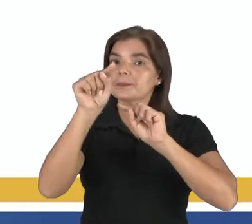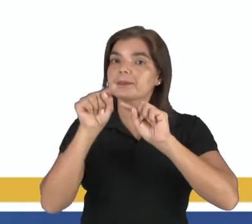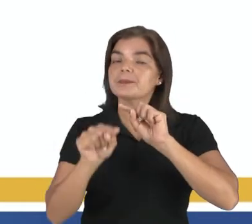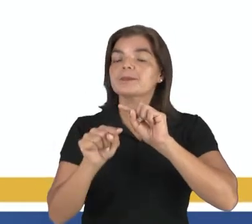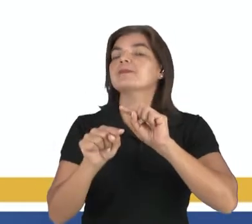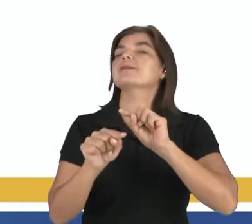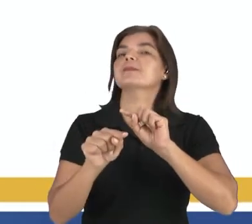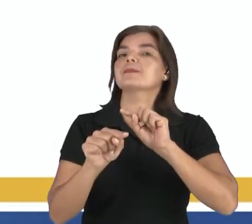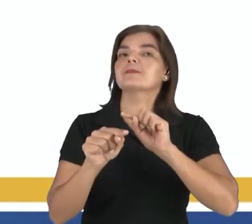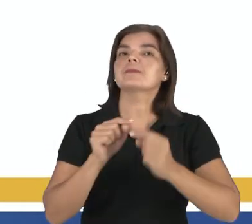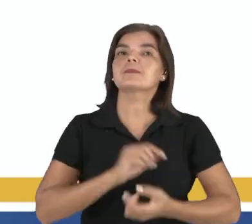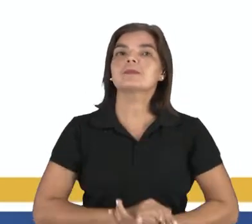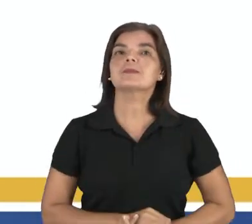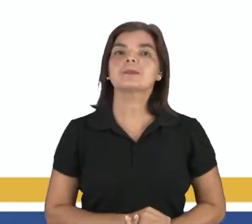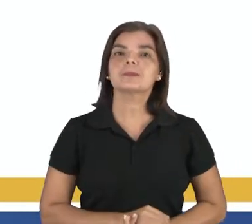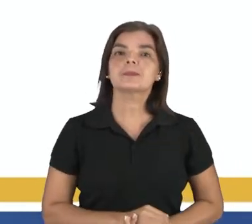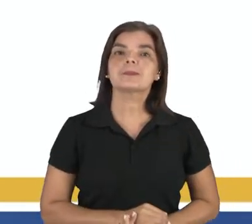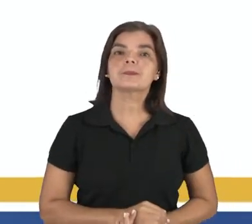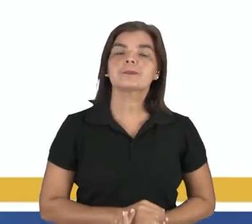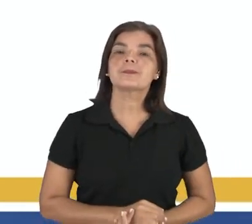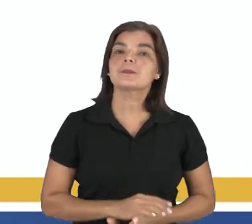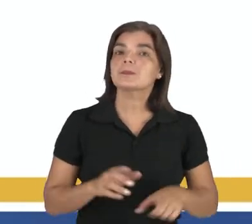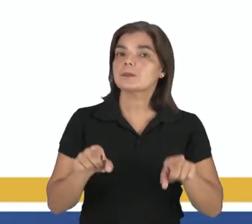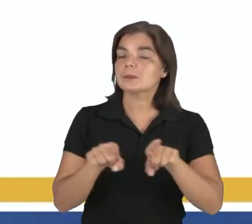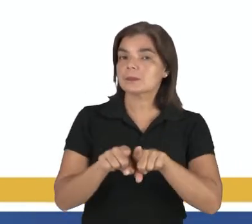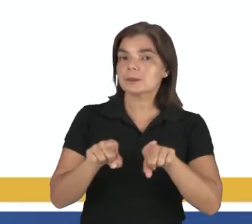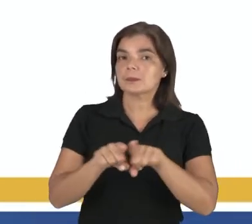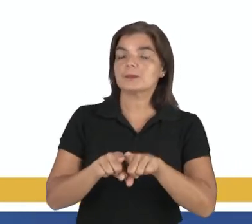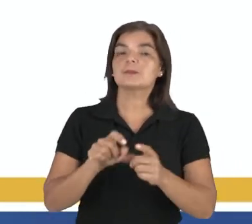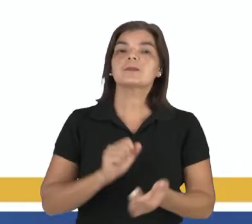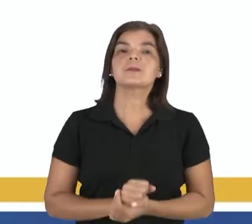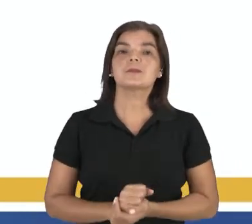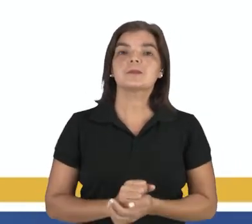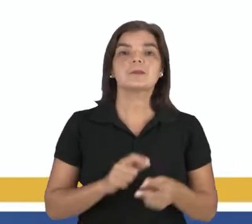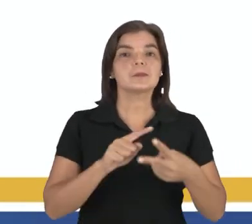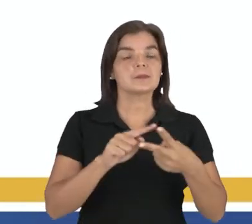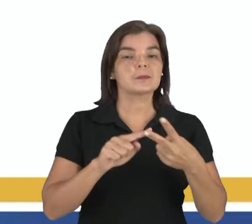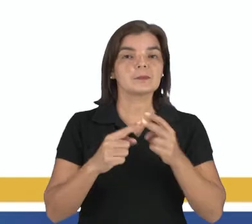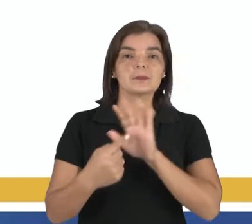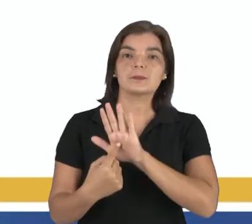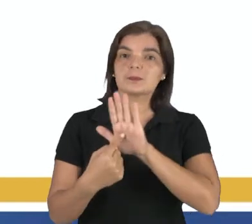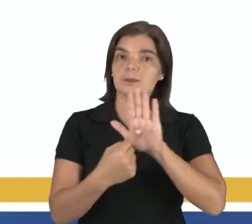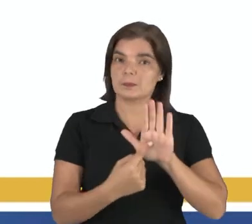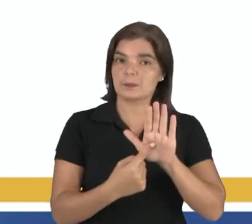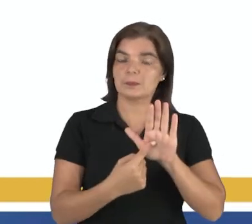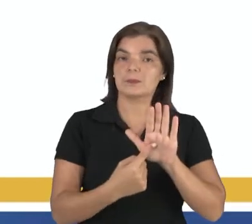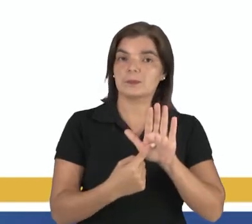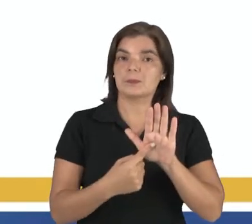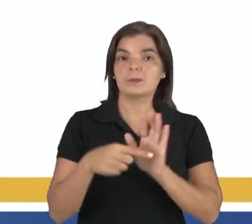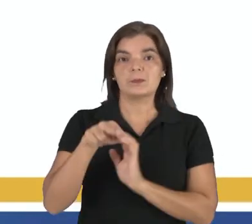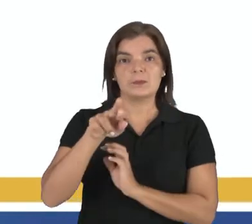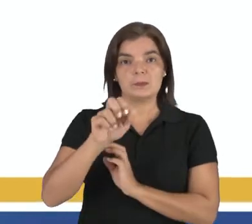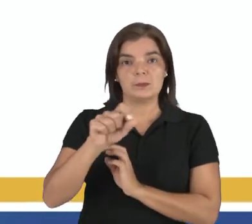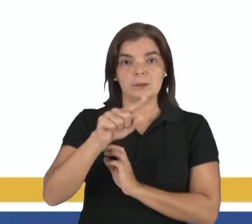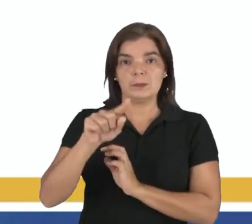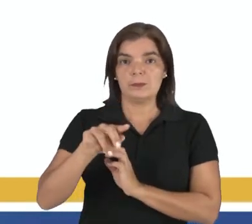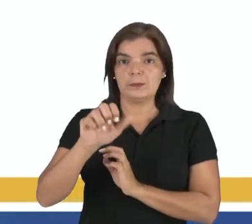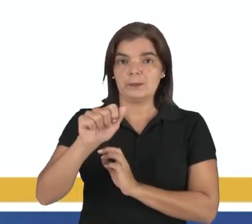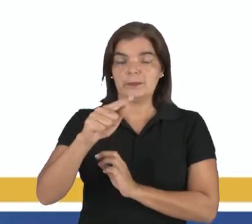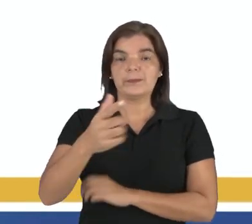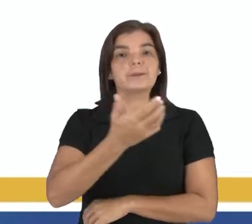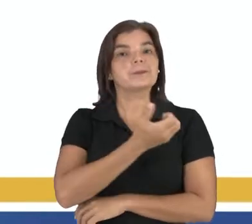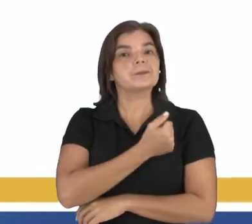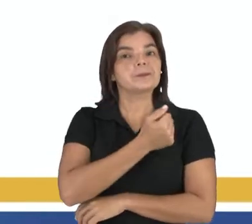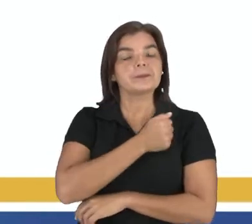pontos, para indicar a divisão. Então, nesse caso, essas duas representações elas vão indicar a razão entre o número